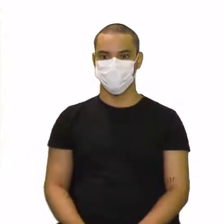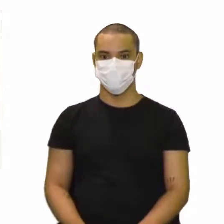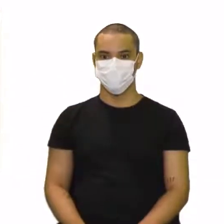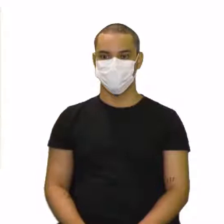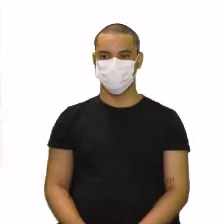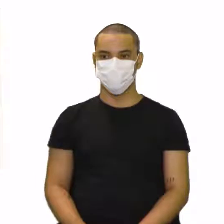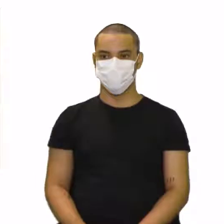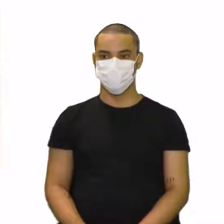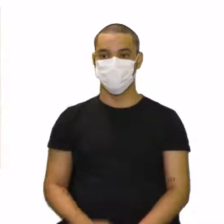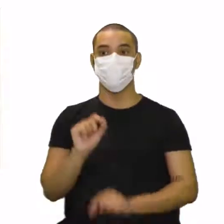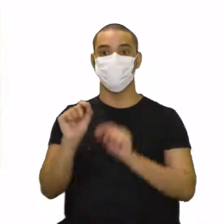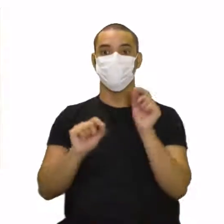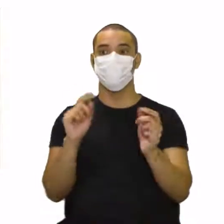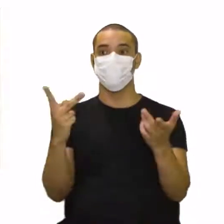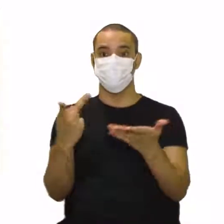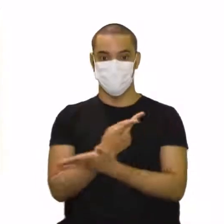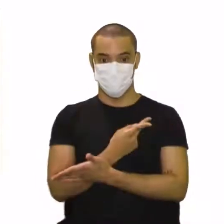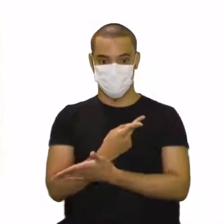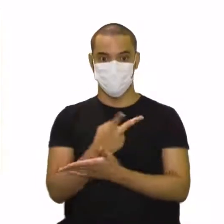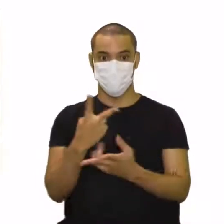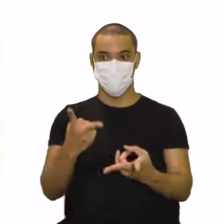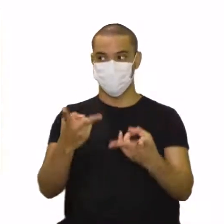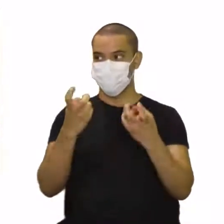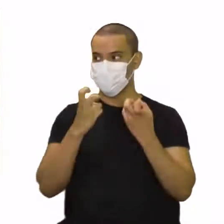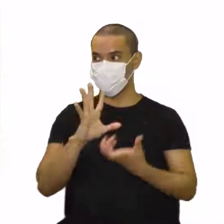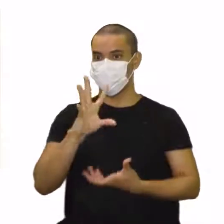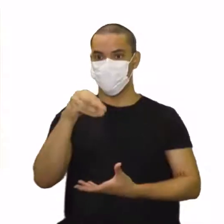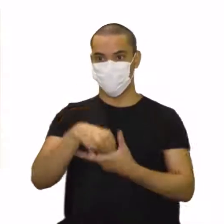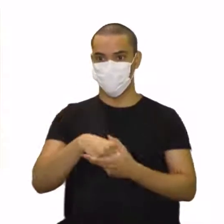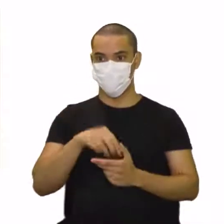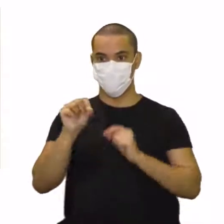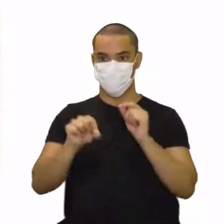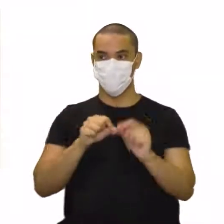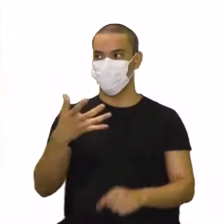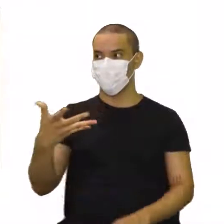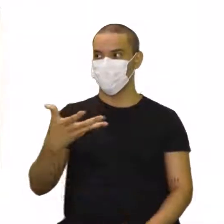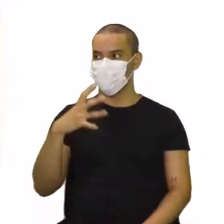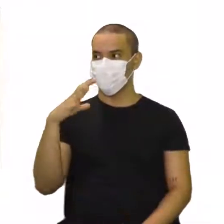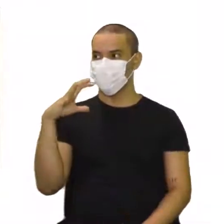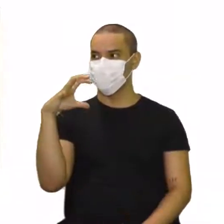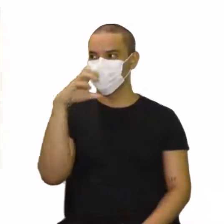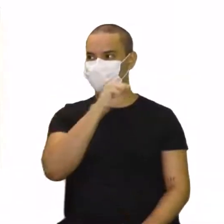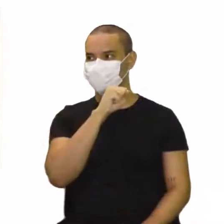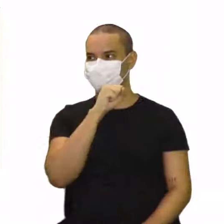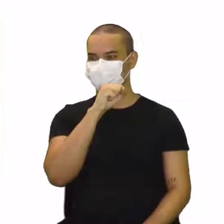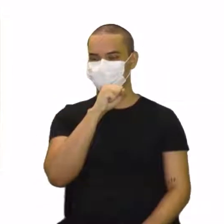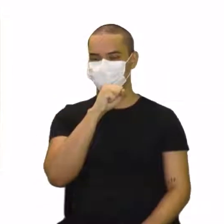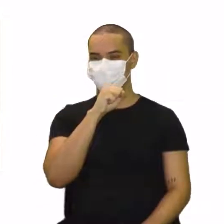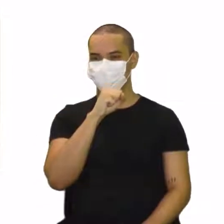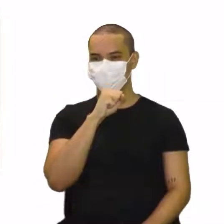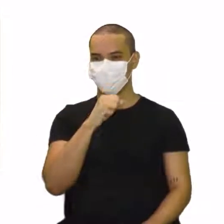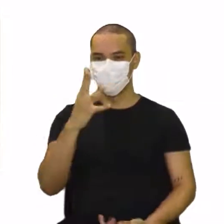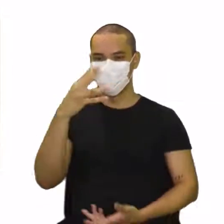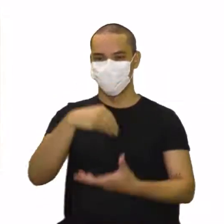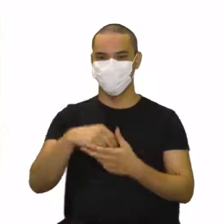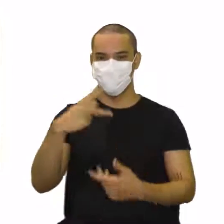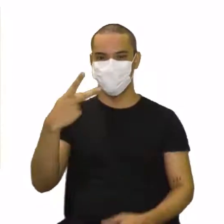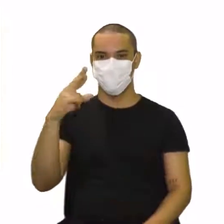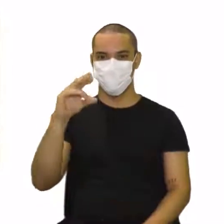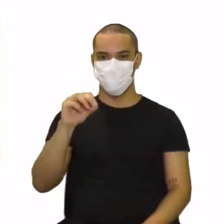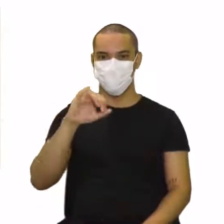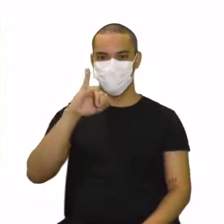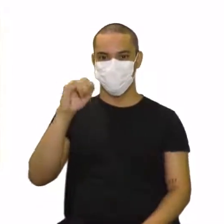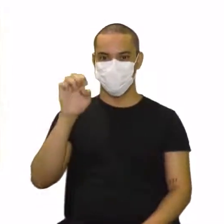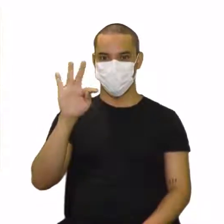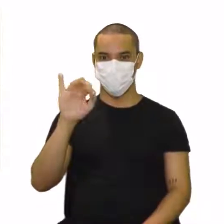Então, o que que acontece? Você percebe aí a aceleração do projétil.